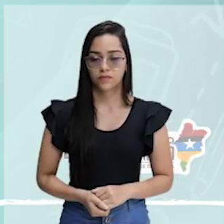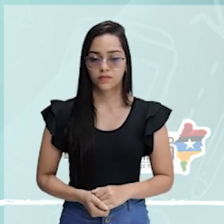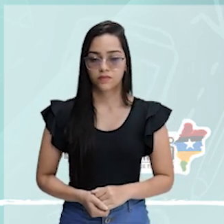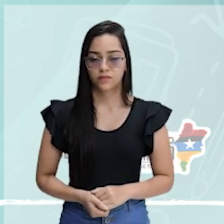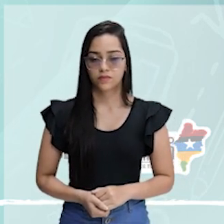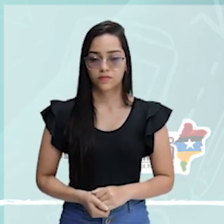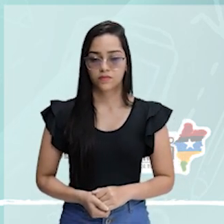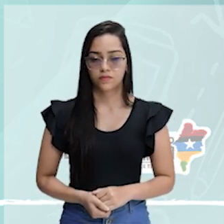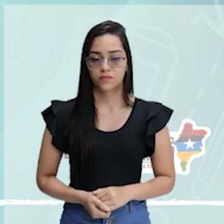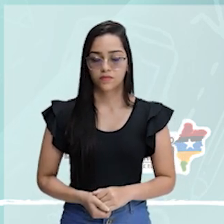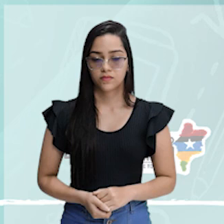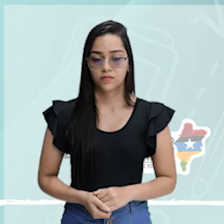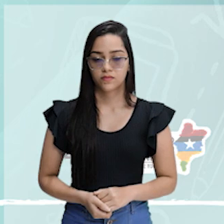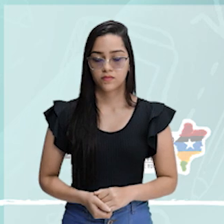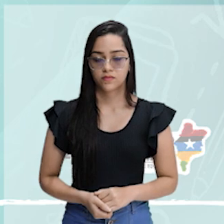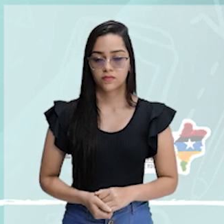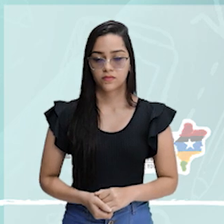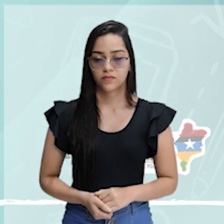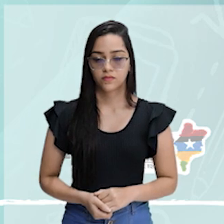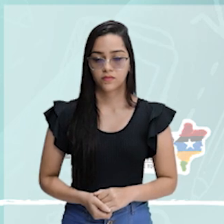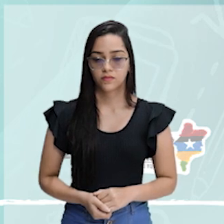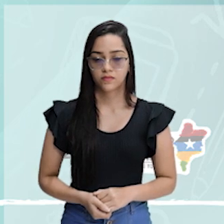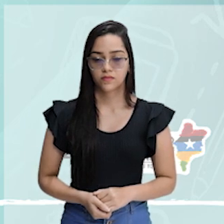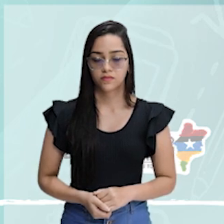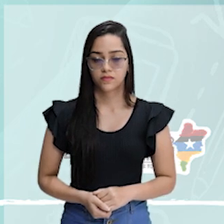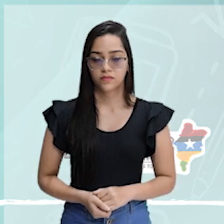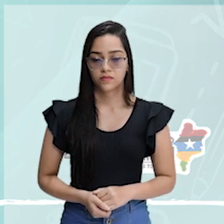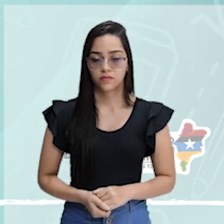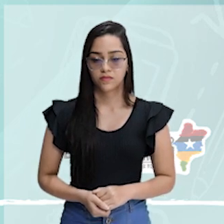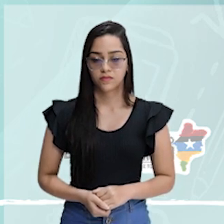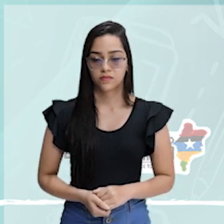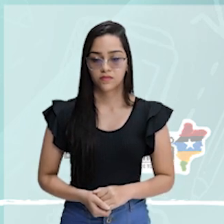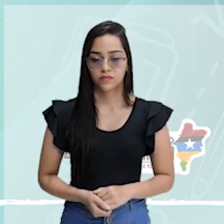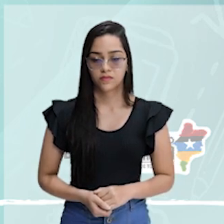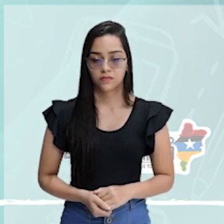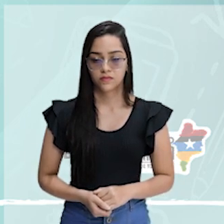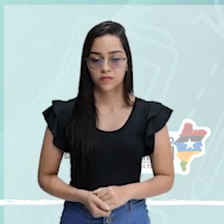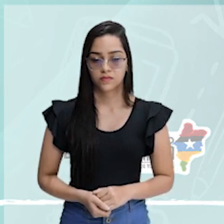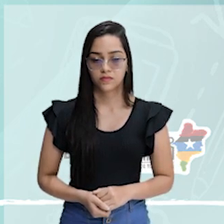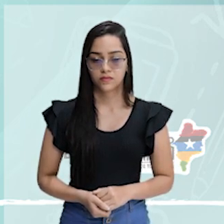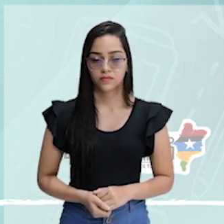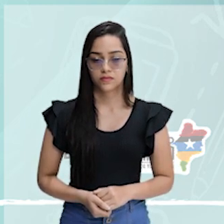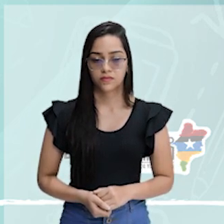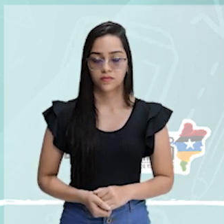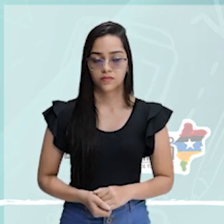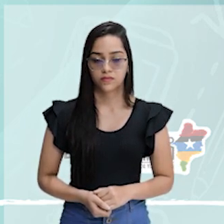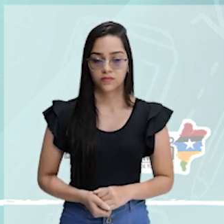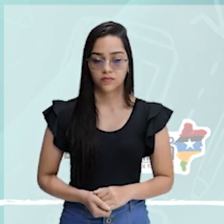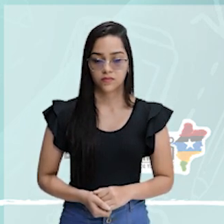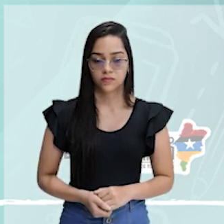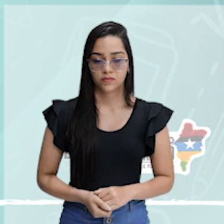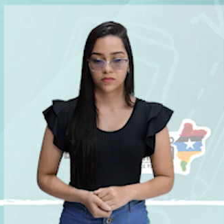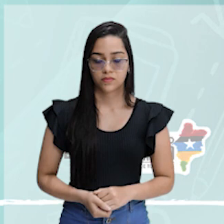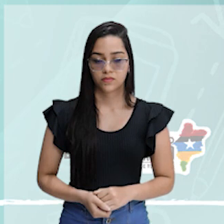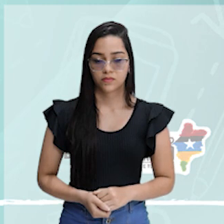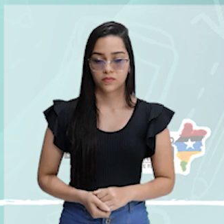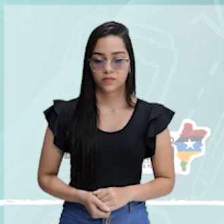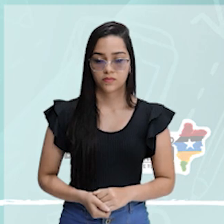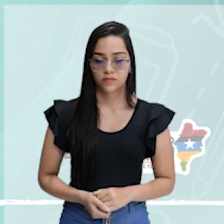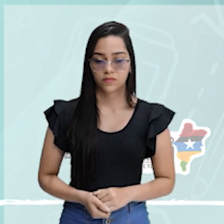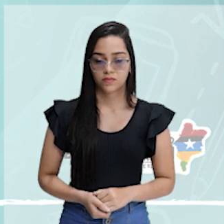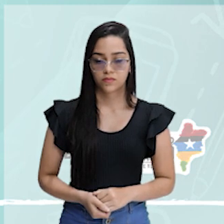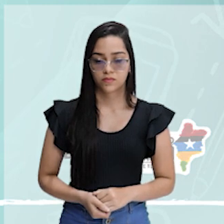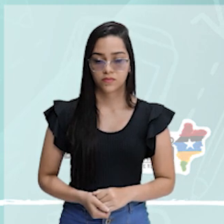20 mais 10T. As grandezas envolvidas são medidas em watts, metros e segundos.